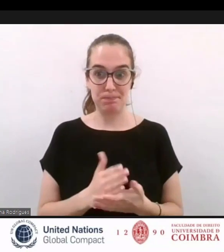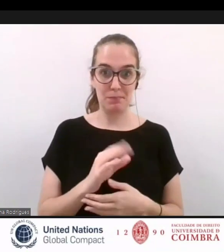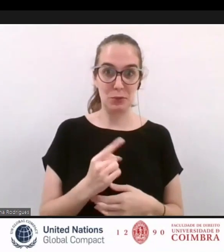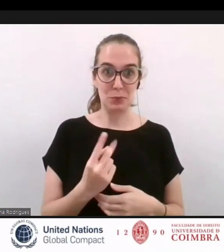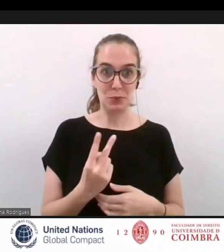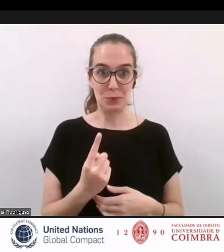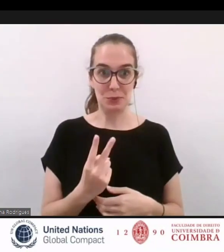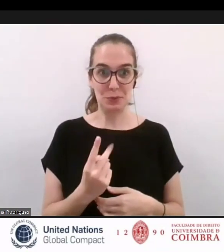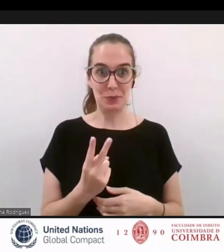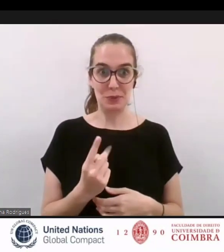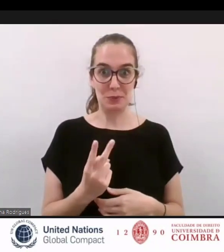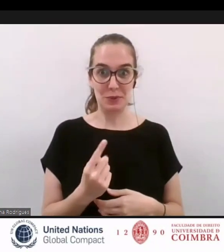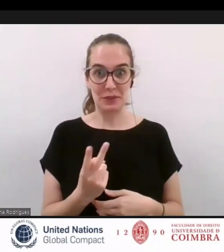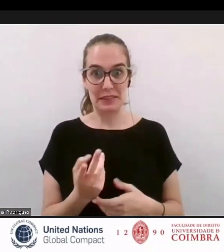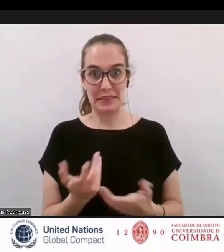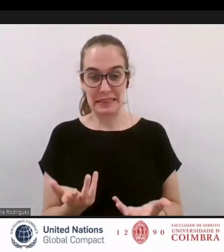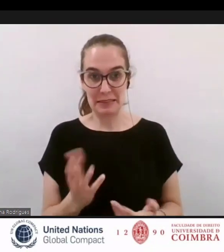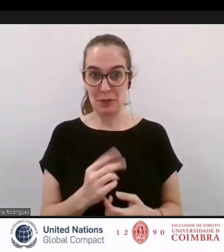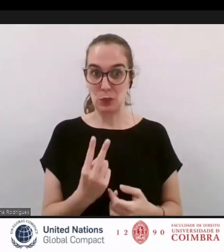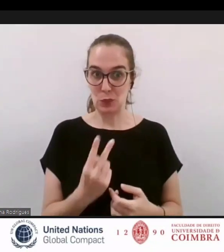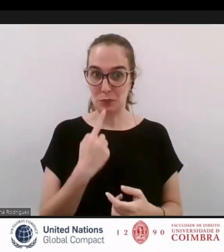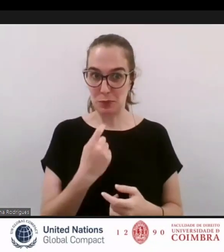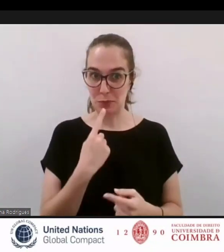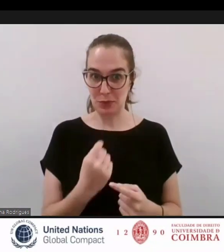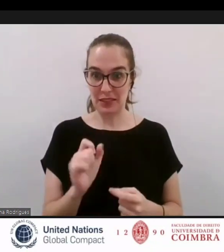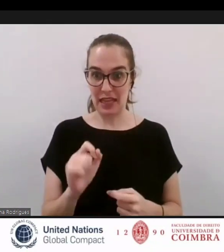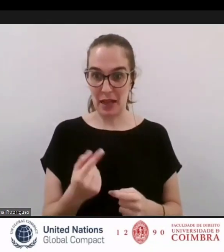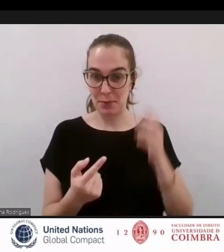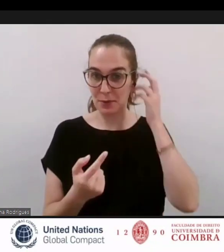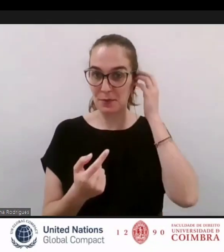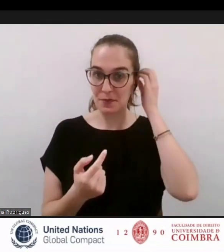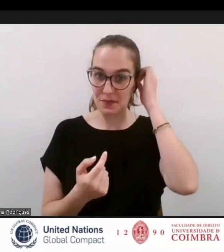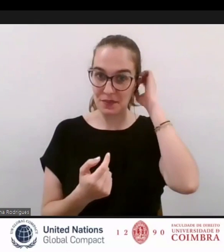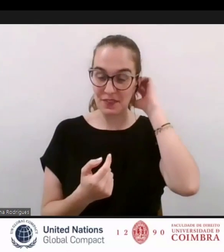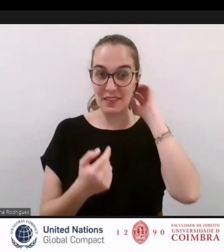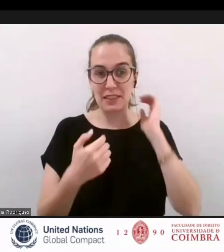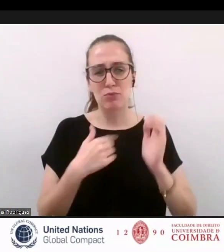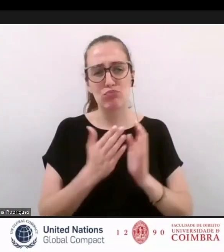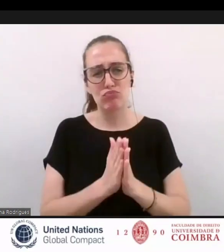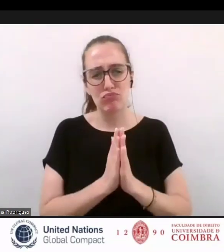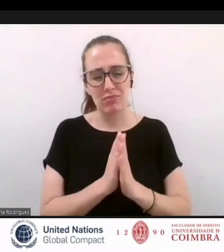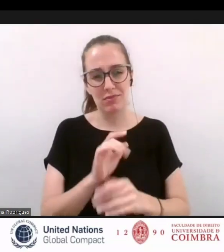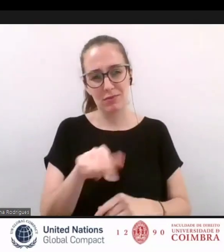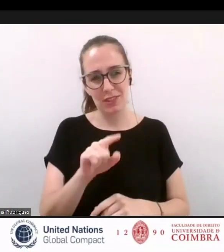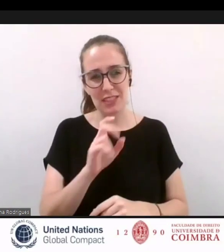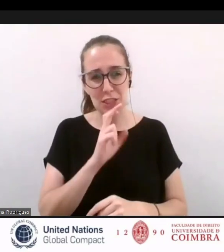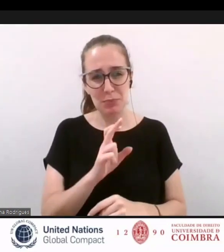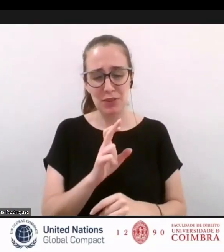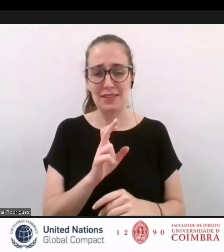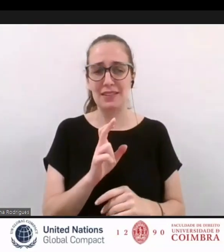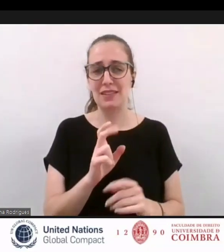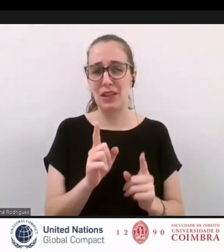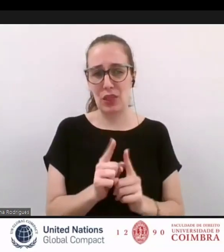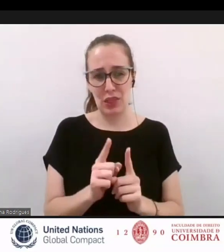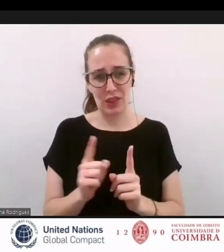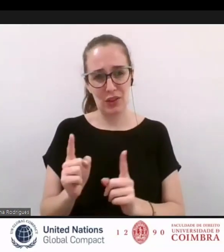questões, mas eu acho que vou correr o risco de vos colocar mais duas questões, sendo certo que vos vou pedir, especialmente na primeira,